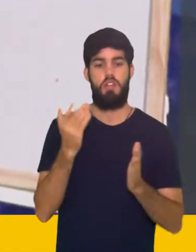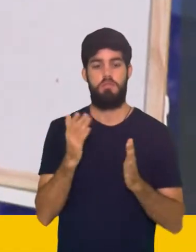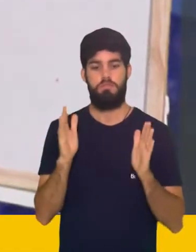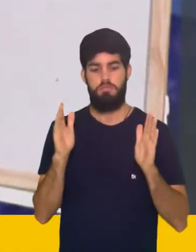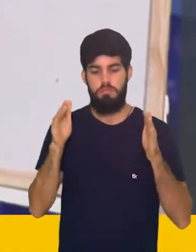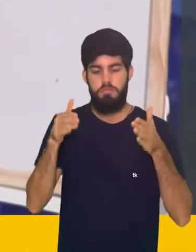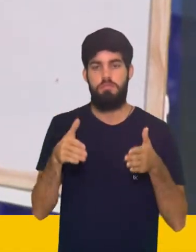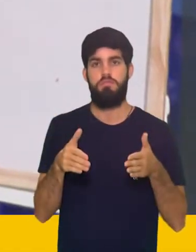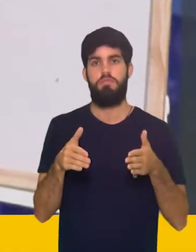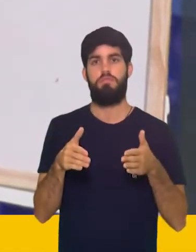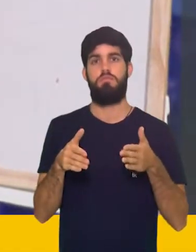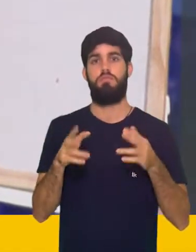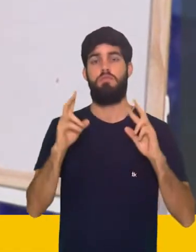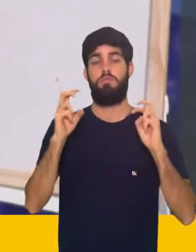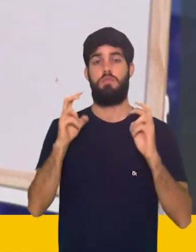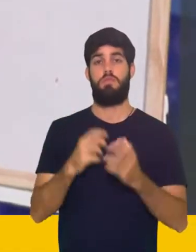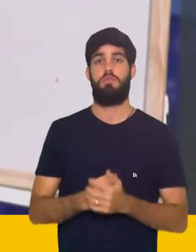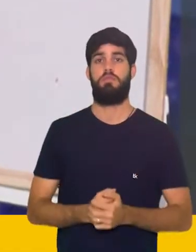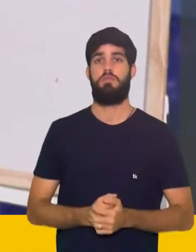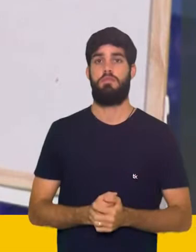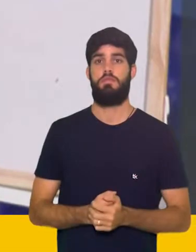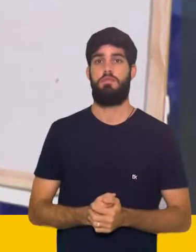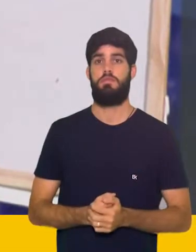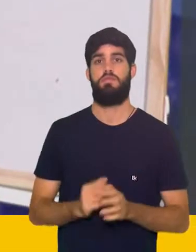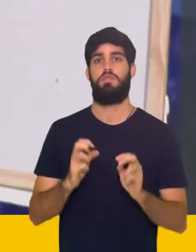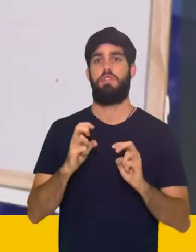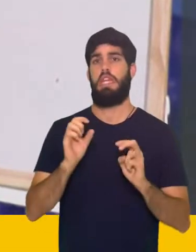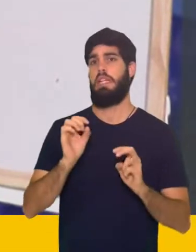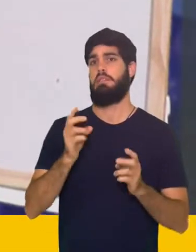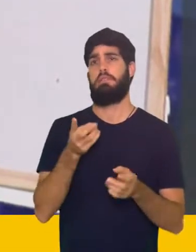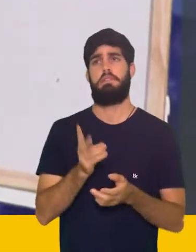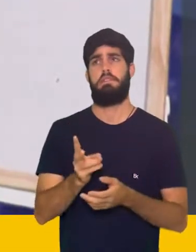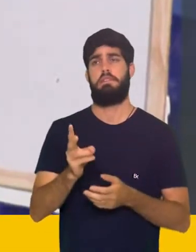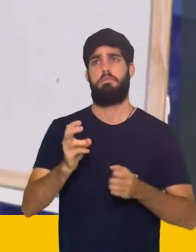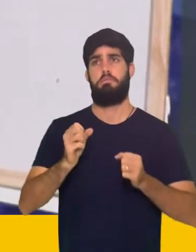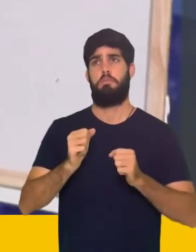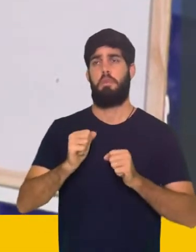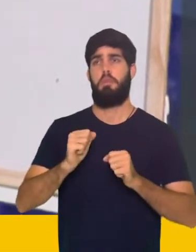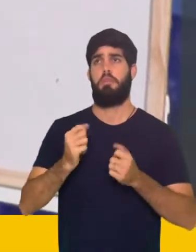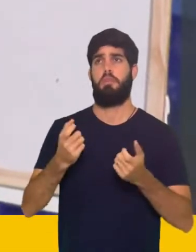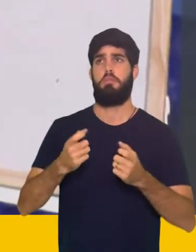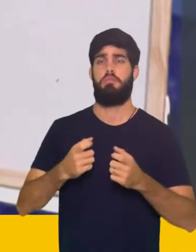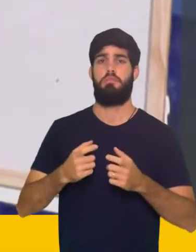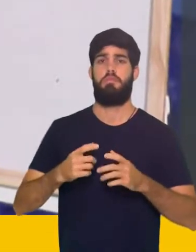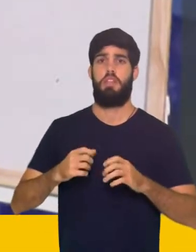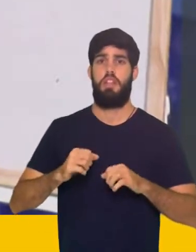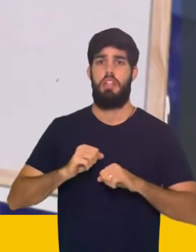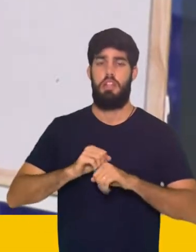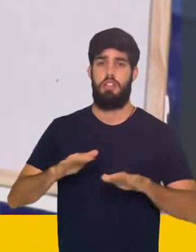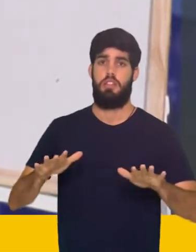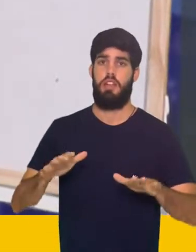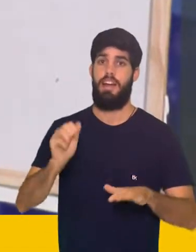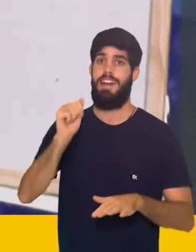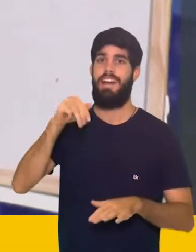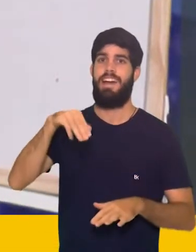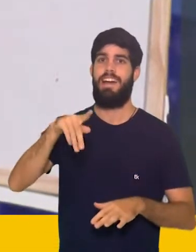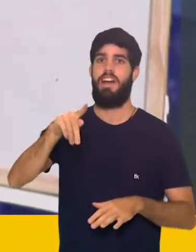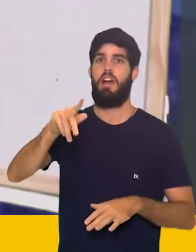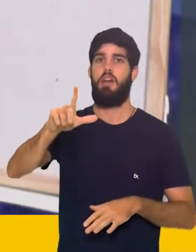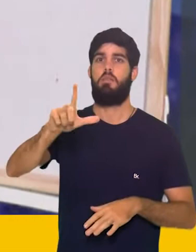tema. Porque o tema é sempre amplo. Não estou dizendo que o tema é aberto. Ele é